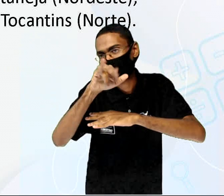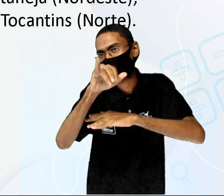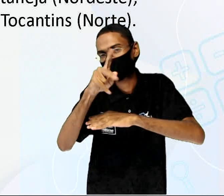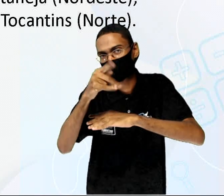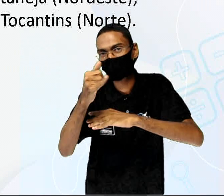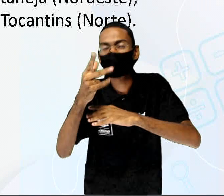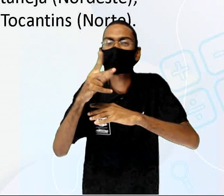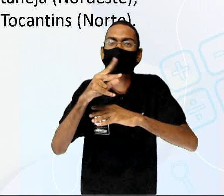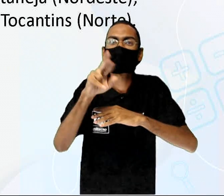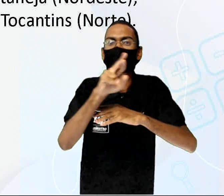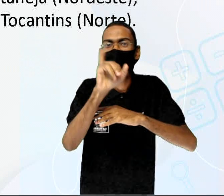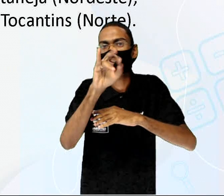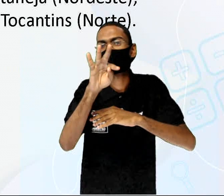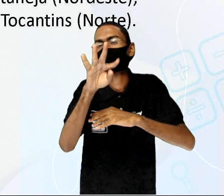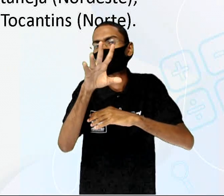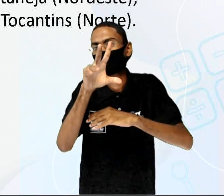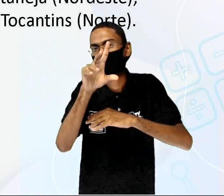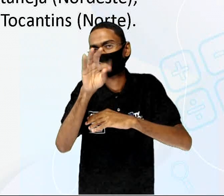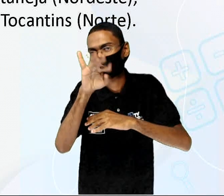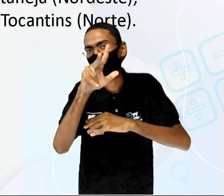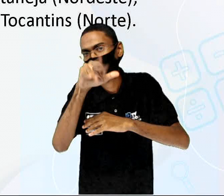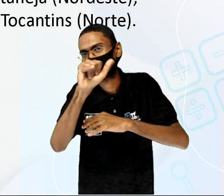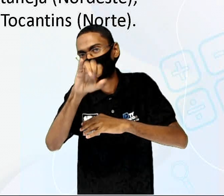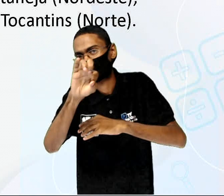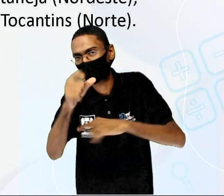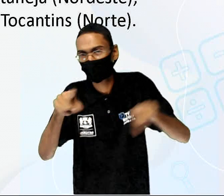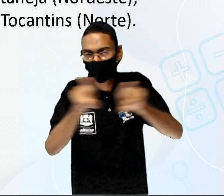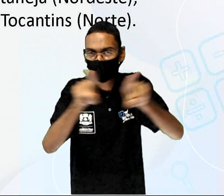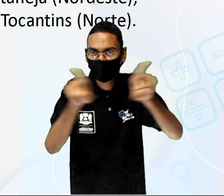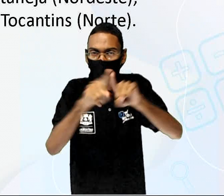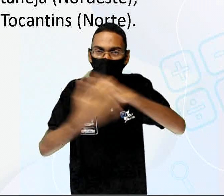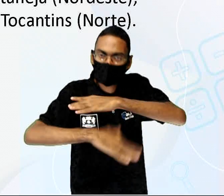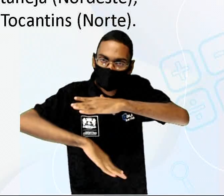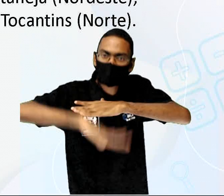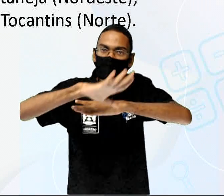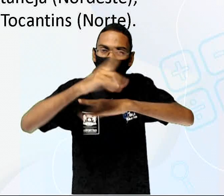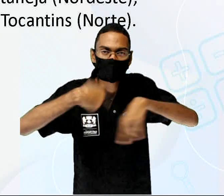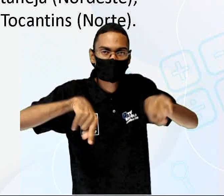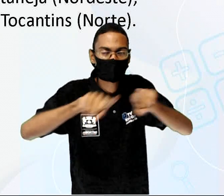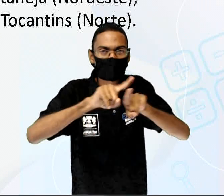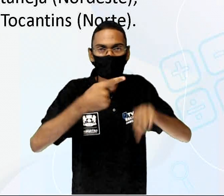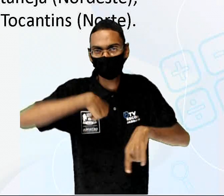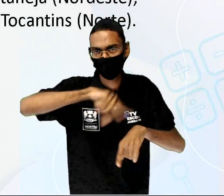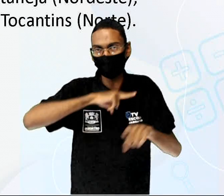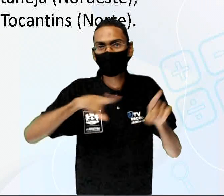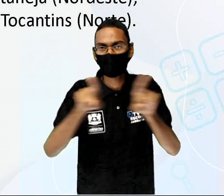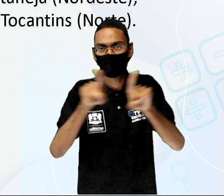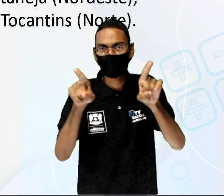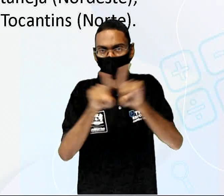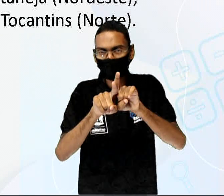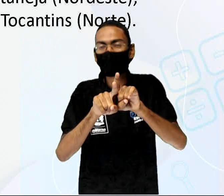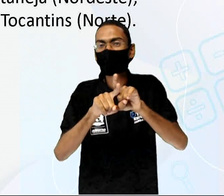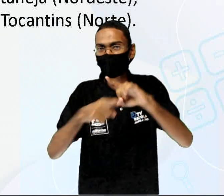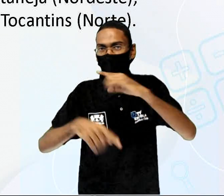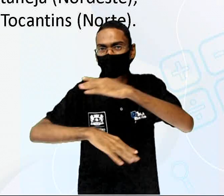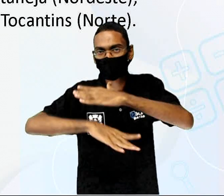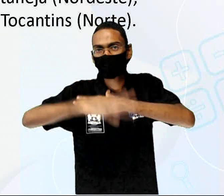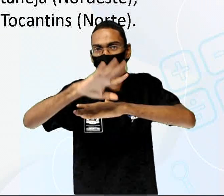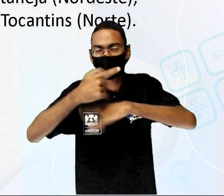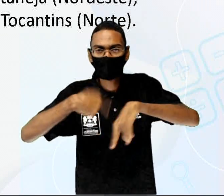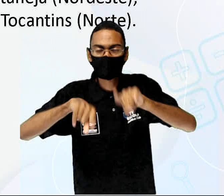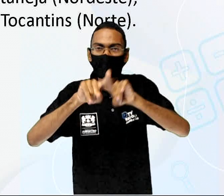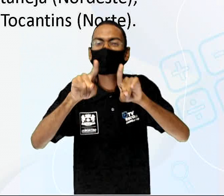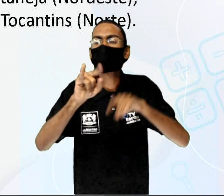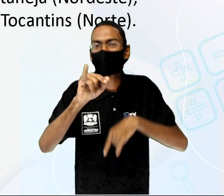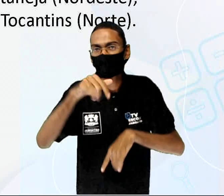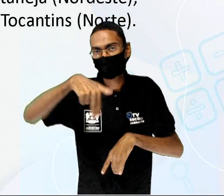relativas. Exemplo dessas depressões, nós temos as depressões a depressão sertaneja, que fica aqui no Nordeste, é